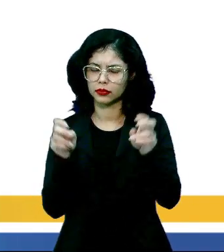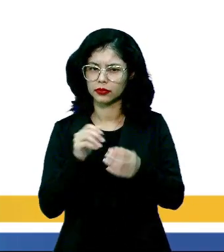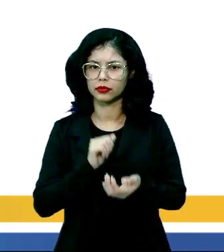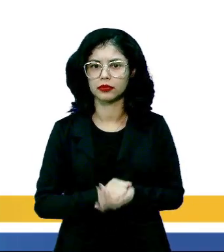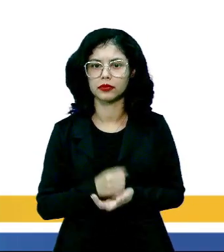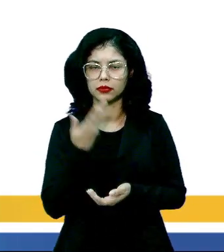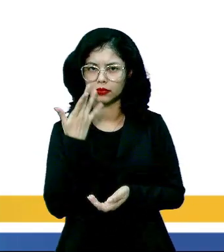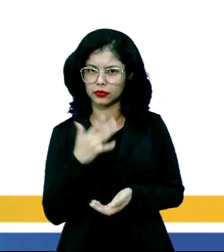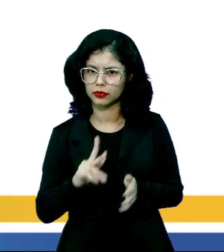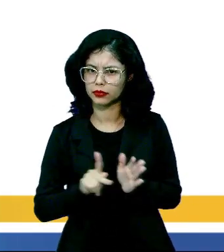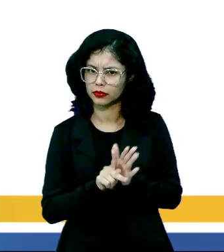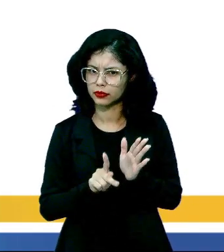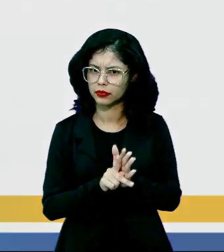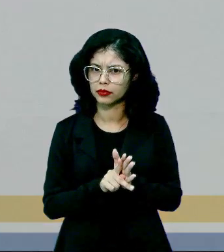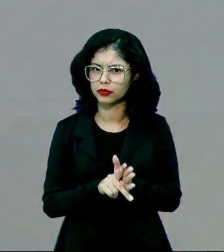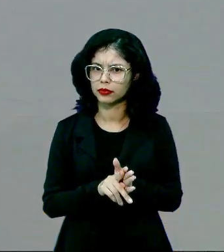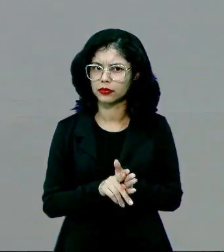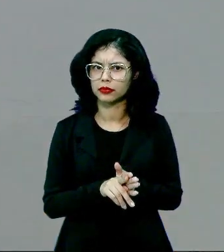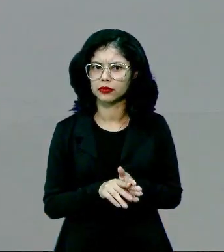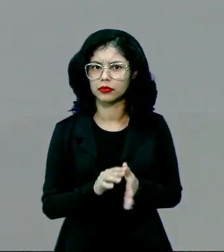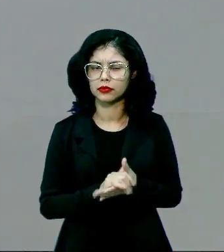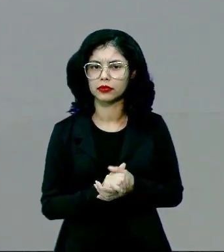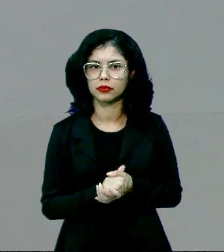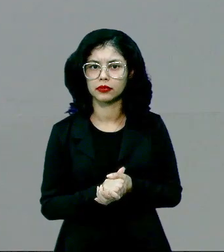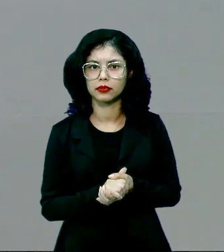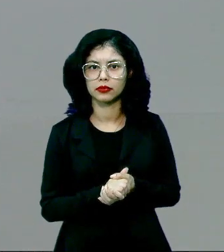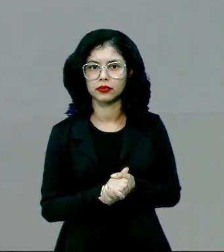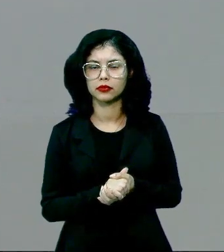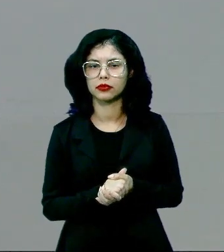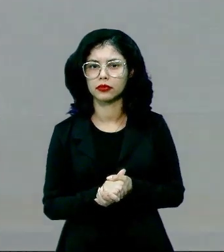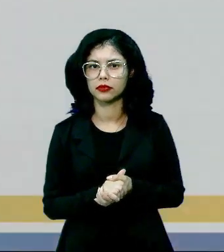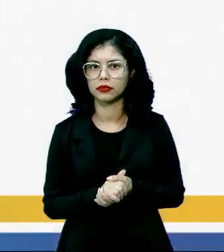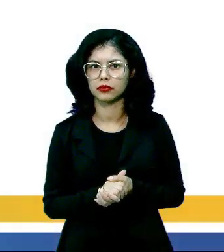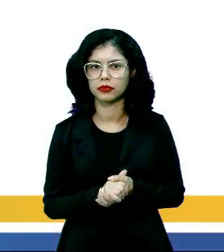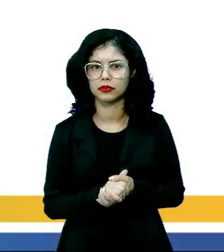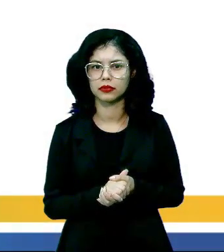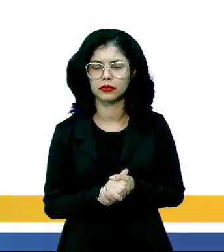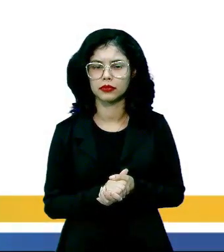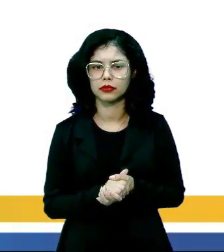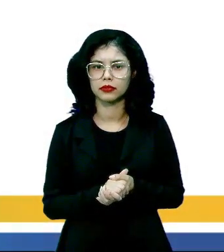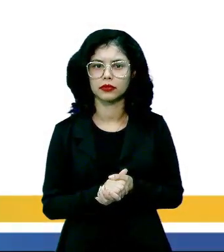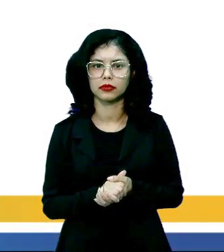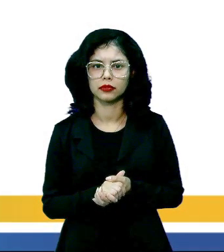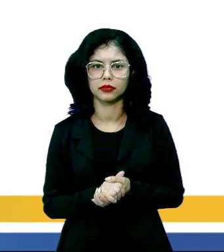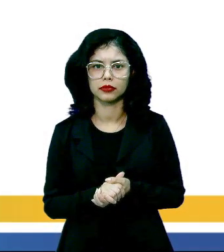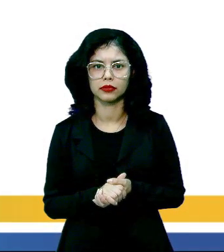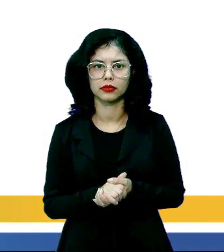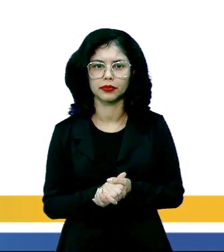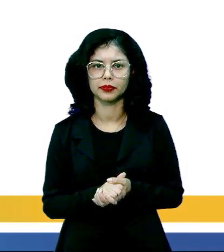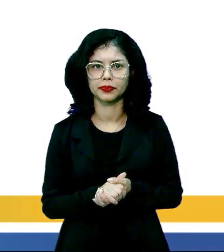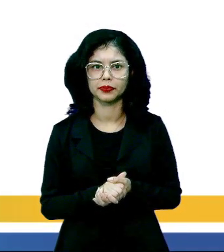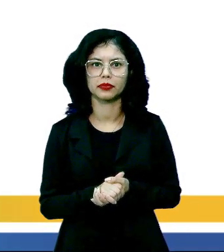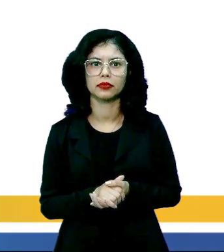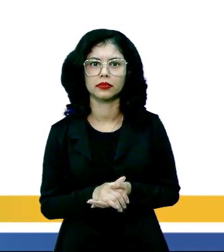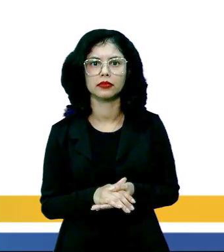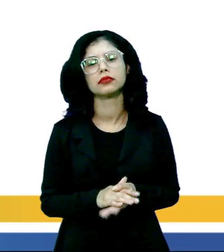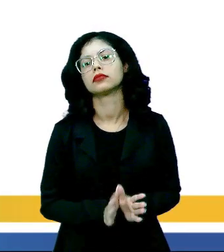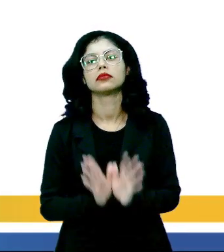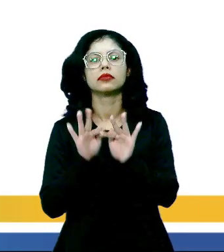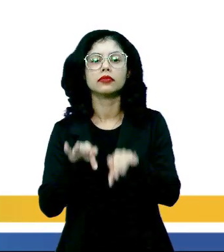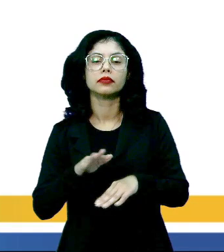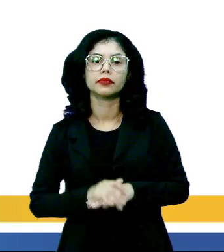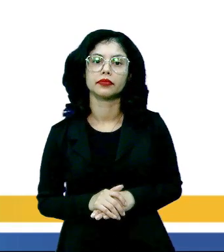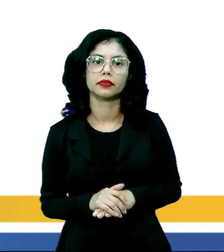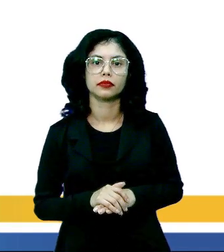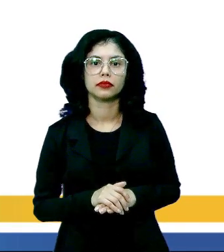dizendo isso né que ele escreveu sobre sossegueira depois da cirurgia nos olhos então a gente vai lá no texto e vai verificar galera já tá na parte